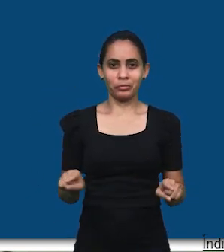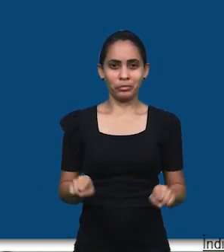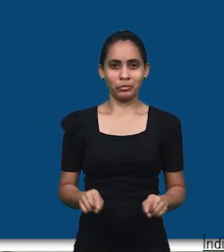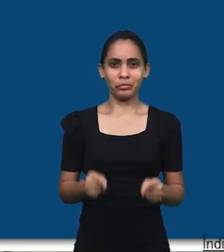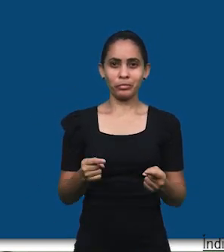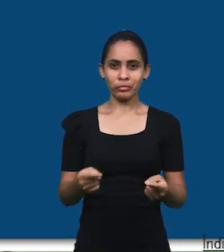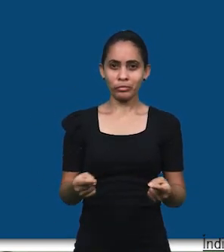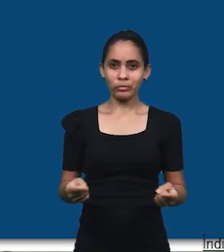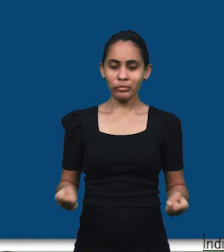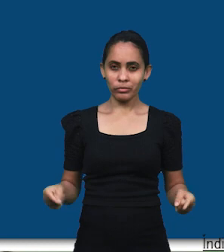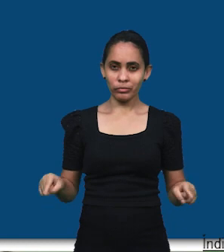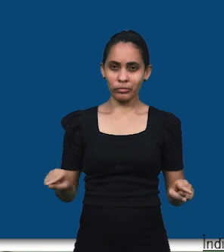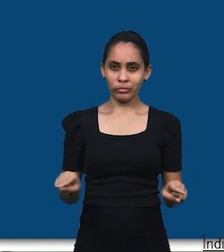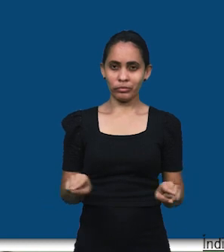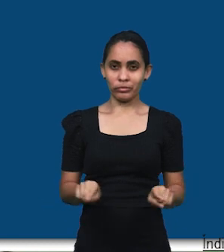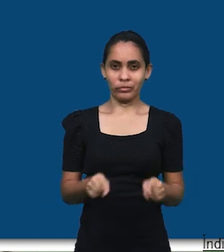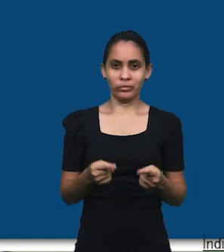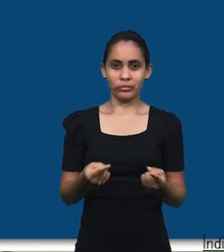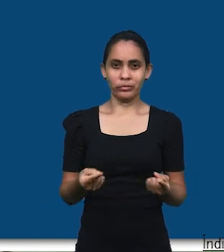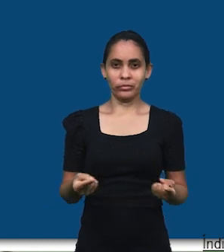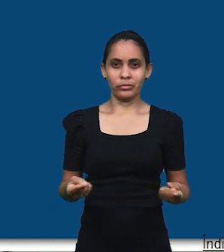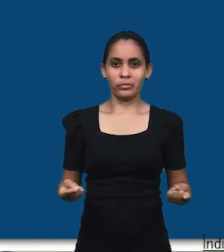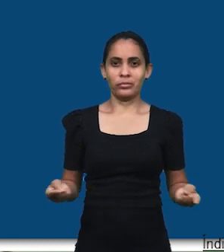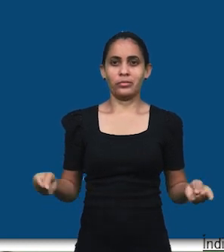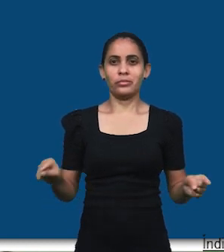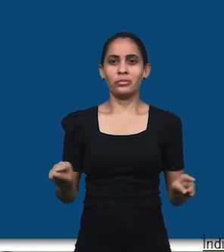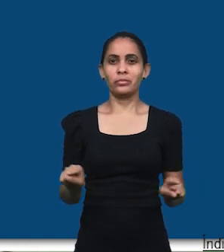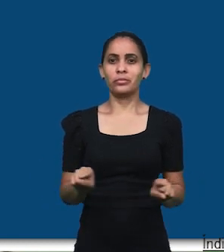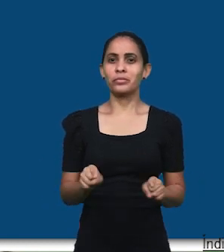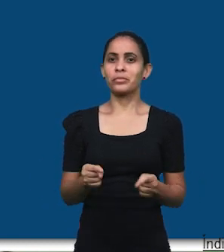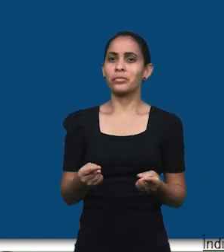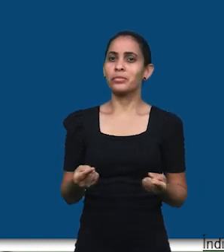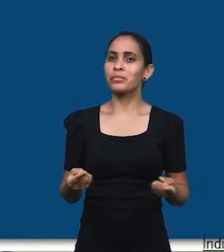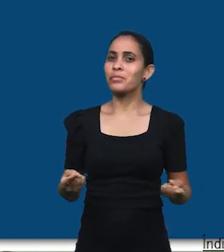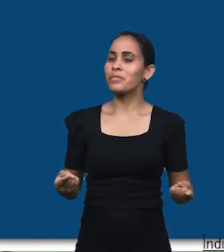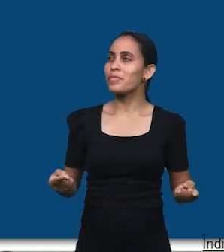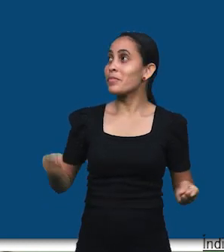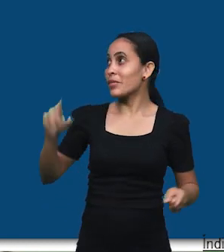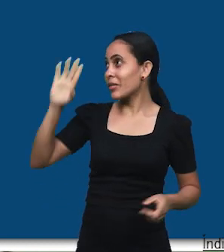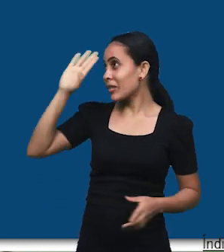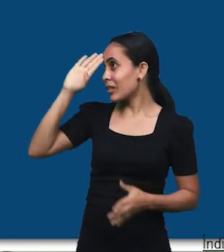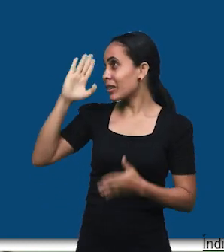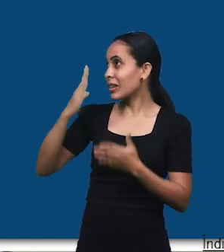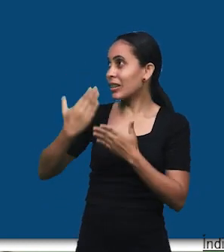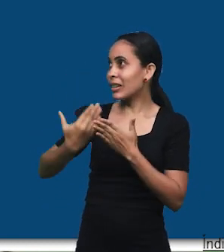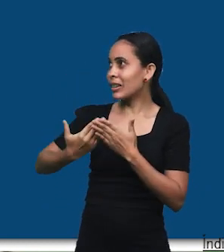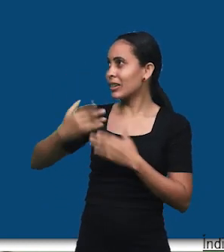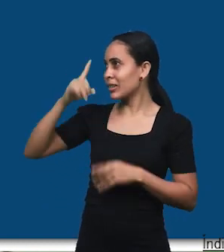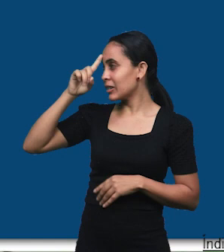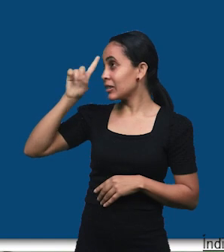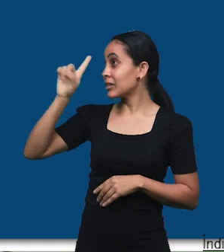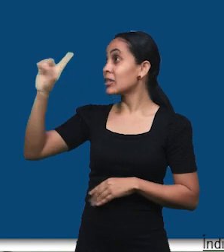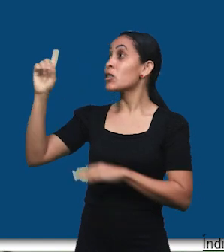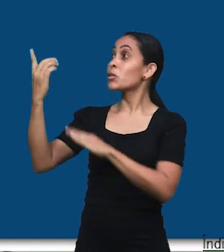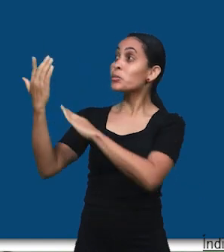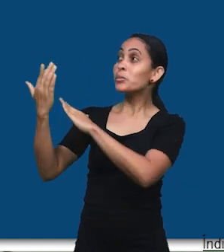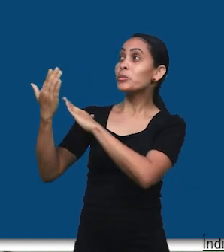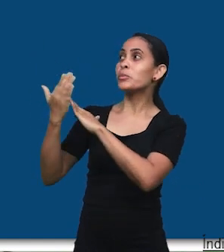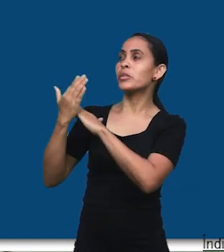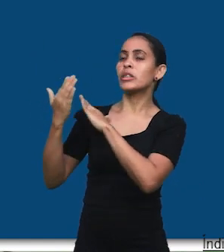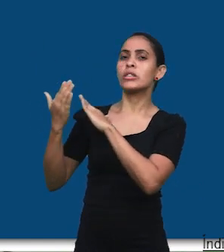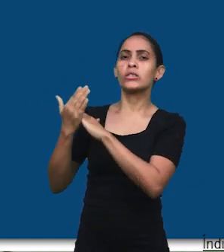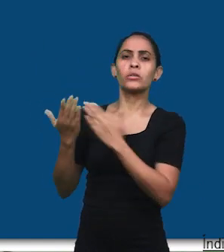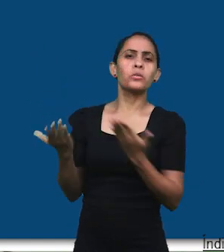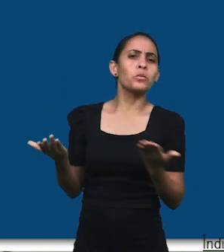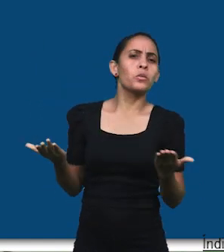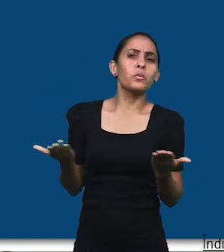Sei que Graças Deus a é Deus. por mim, Glória a Jesus. e o que me resta